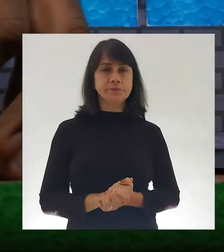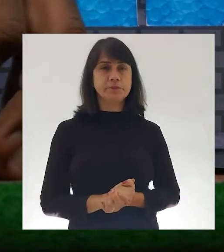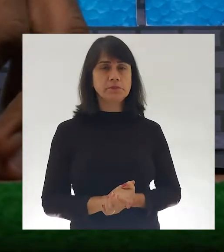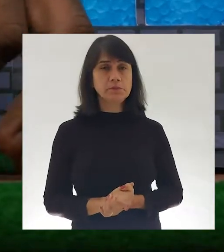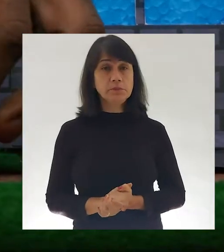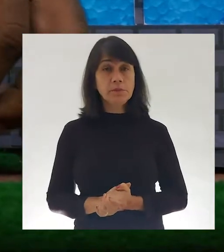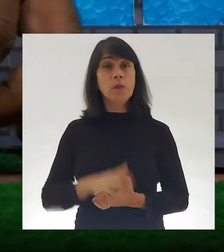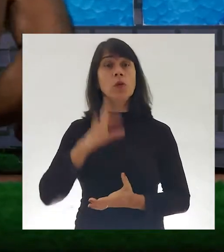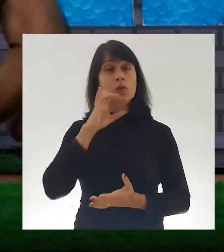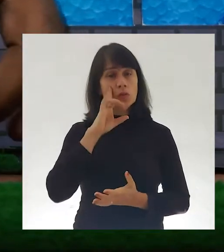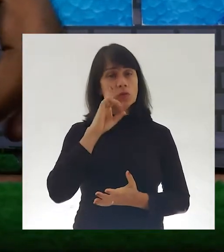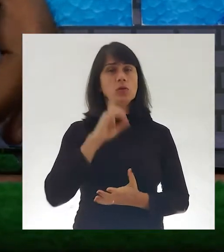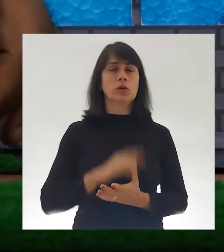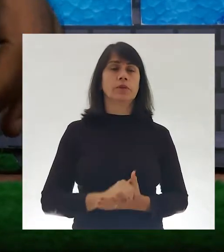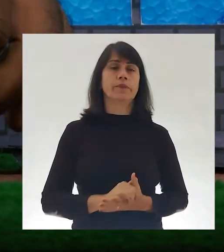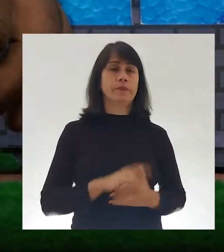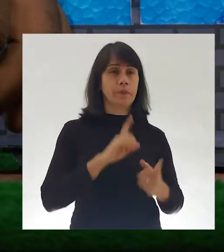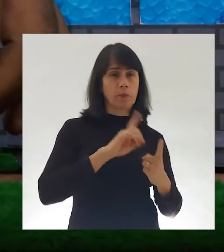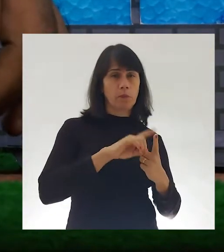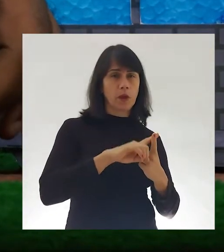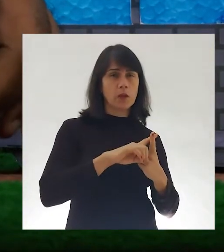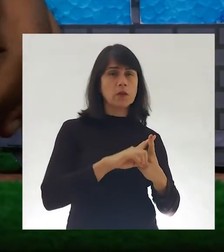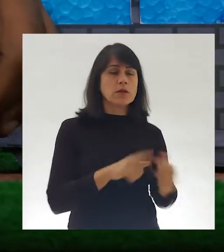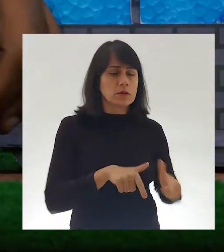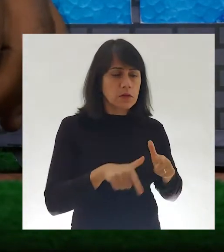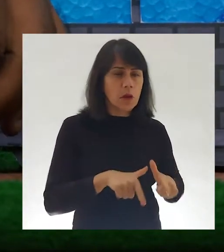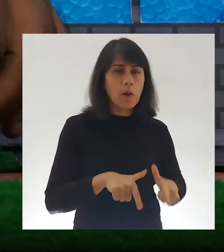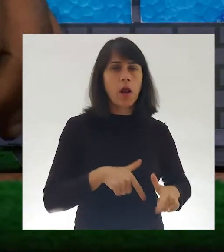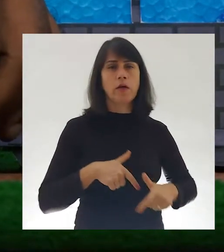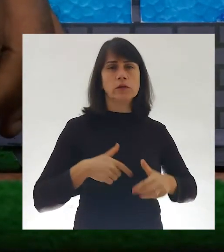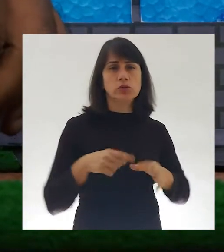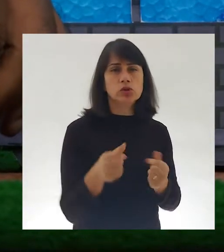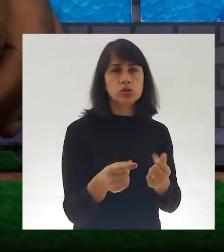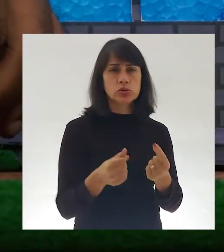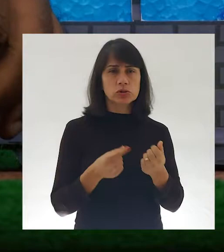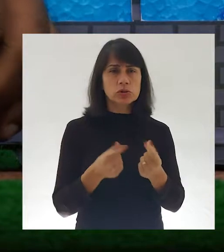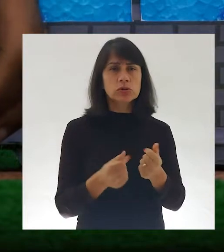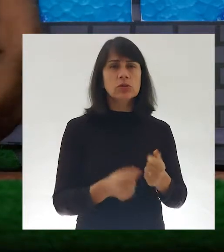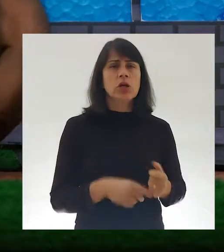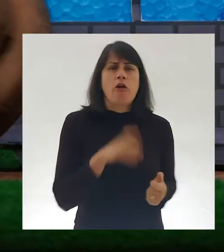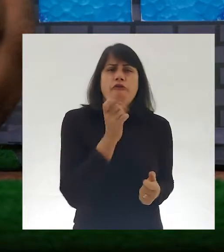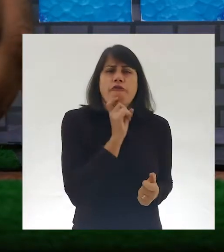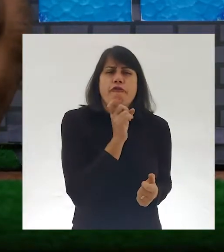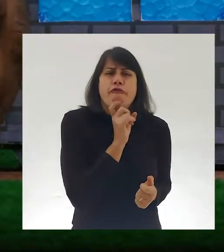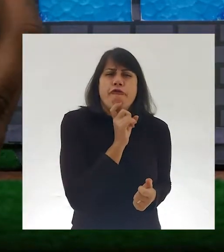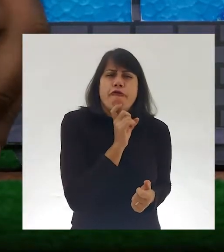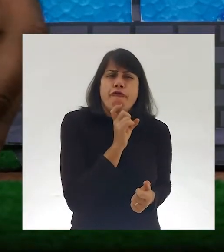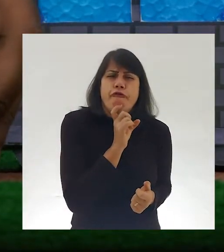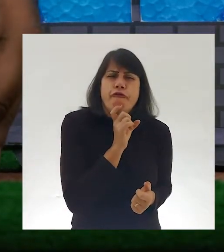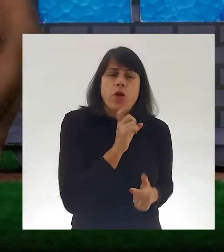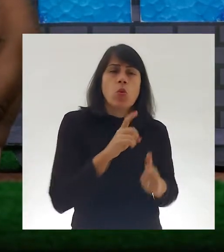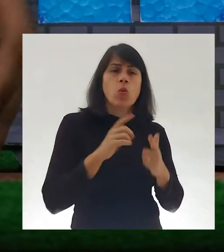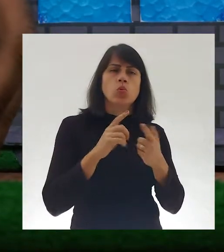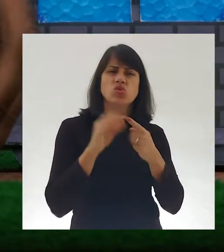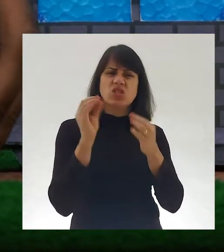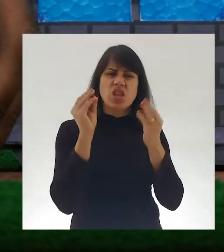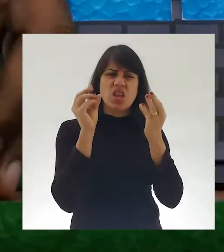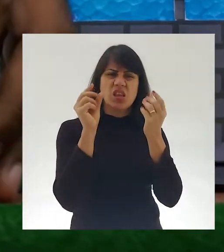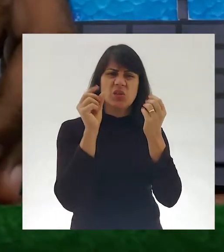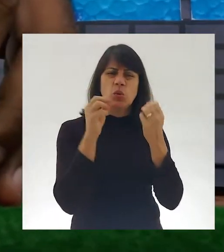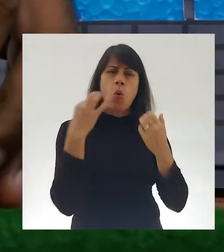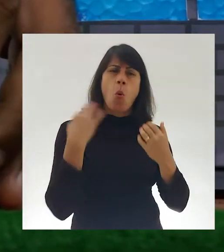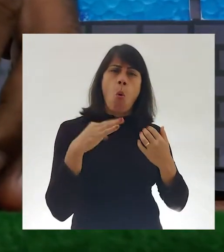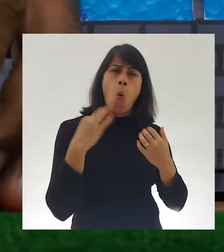Nesse mesmo dia, Beatriz fiava. Estava tão frio e seus dedos doíam, até que começaram